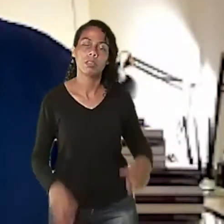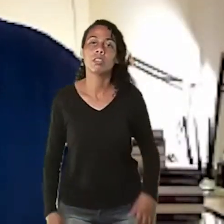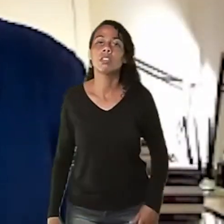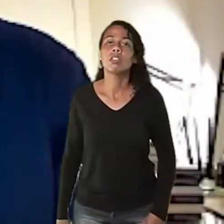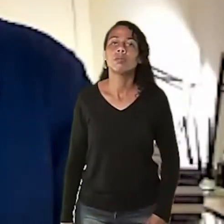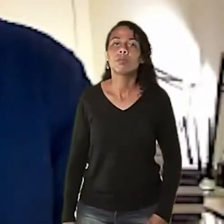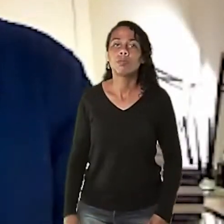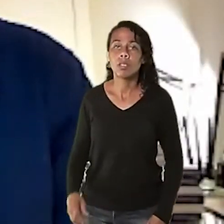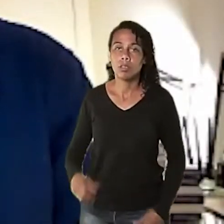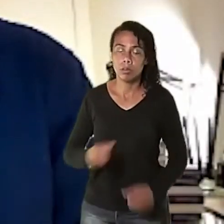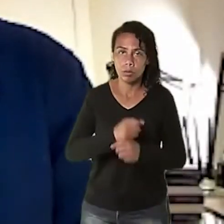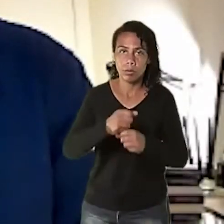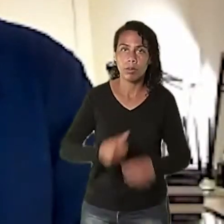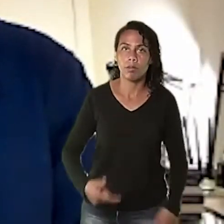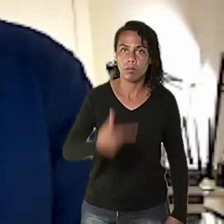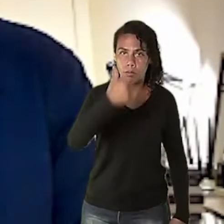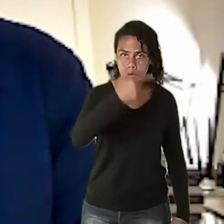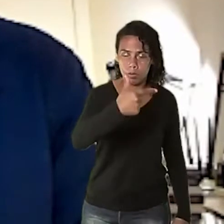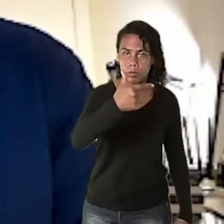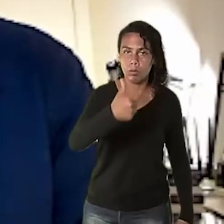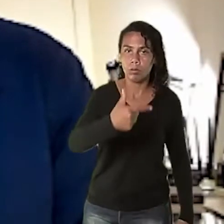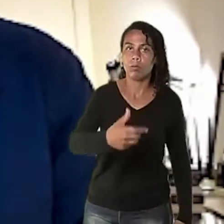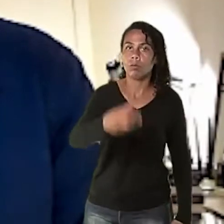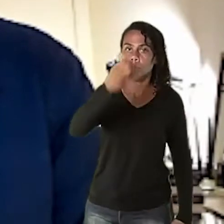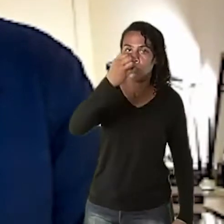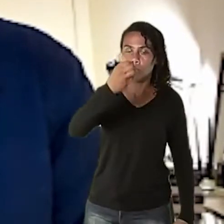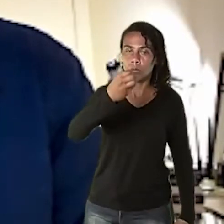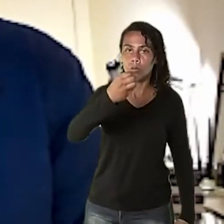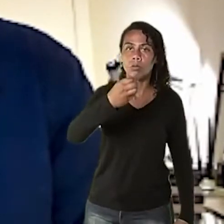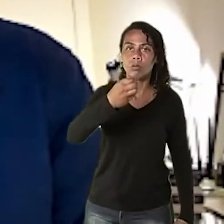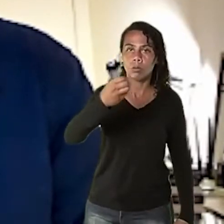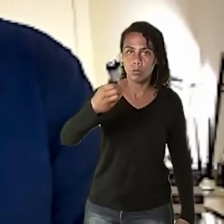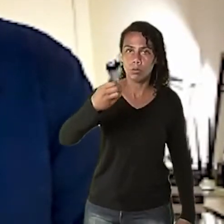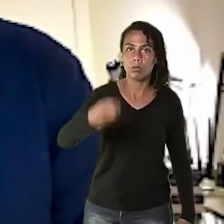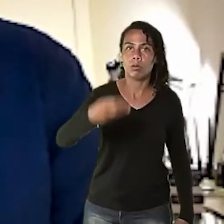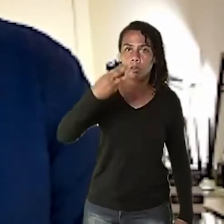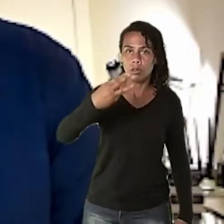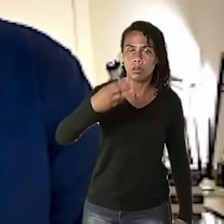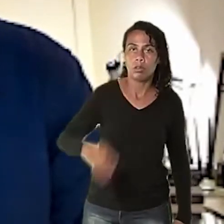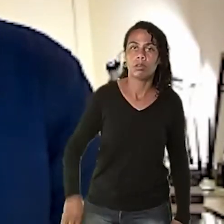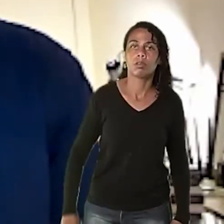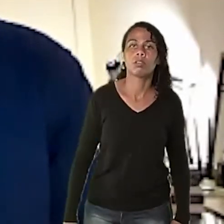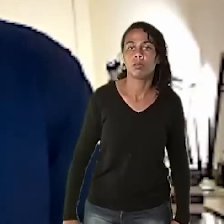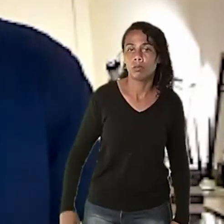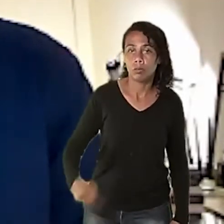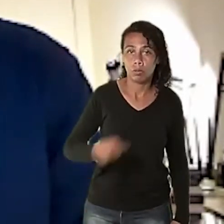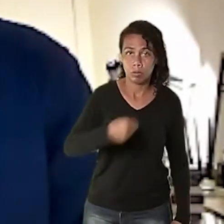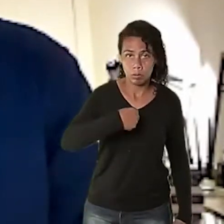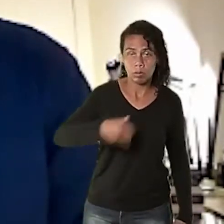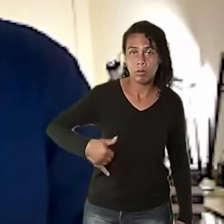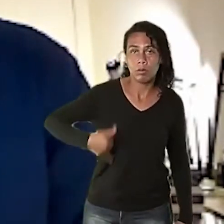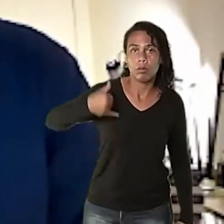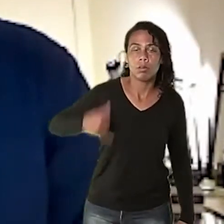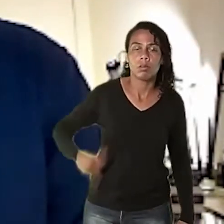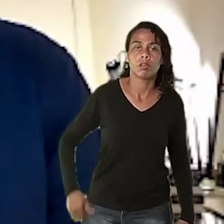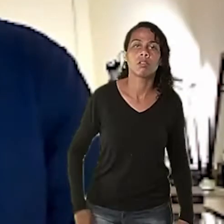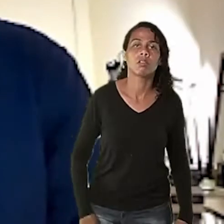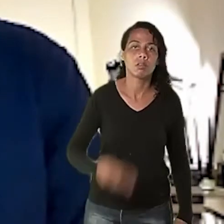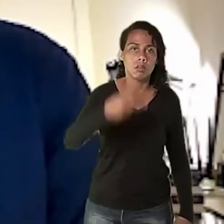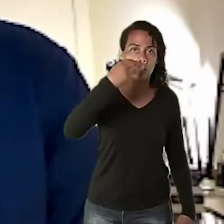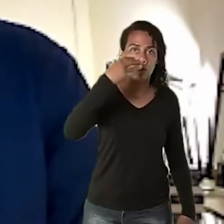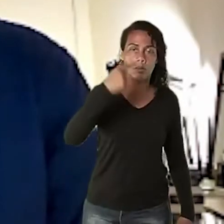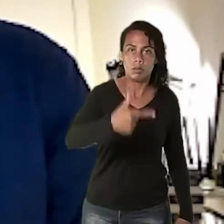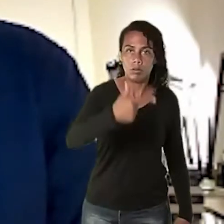em 2003, eu tinha 24 anos, e foi o editor da Tribuna da Imprensa, aquele